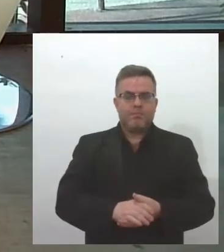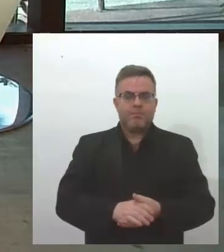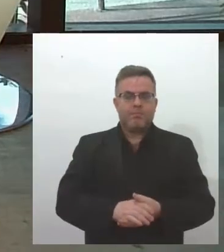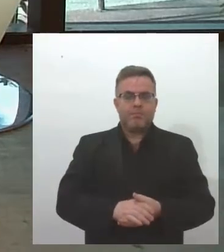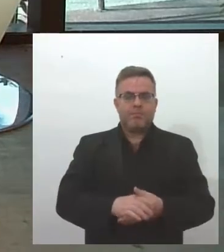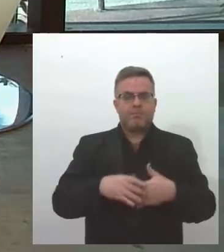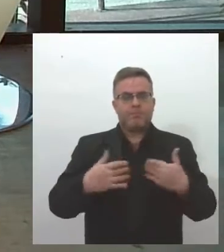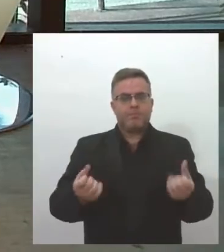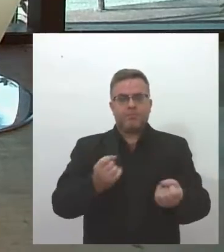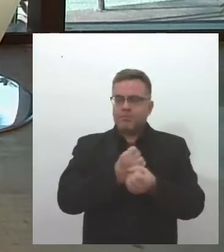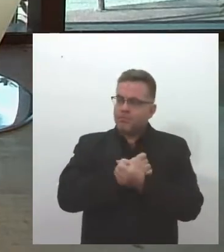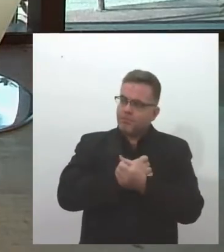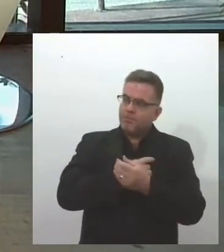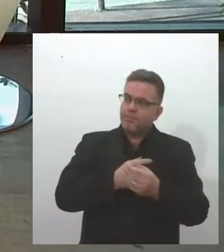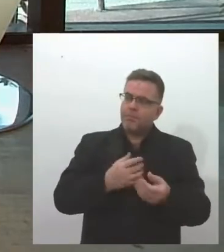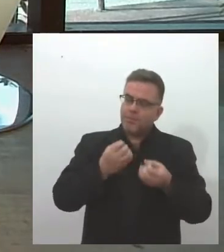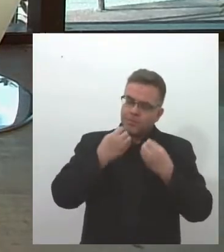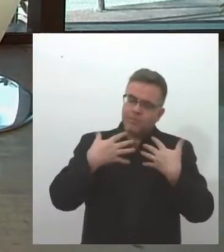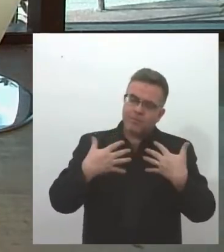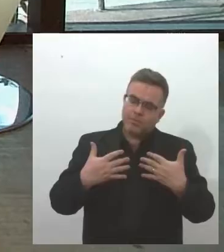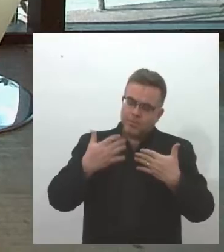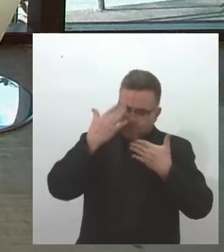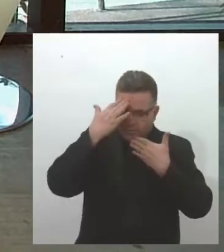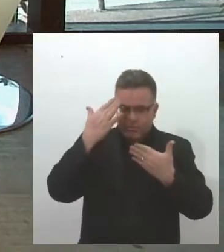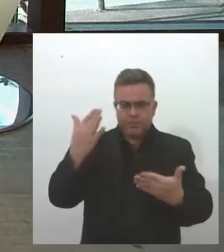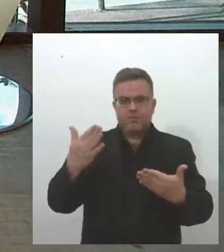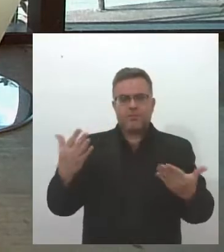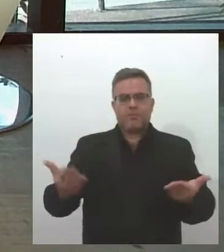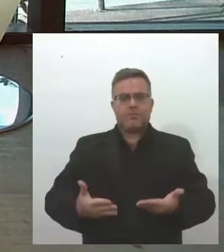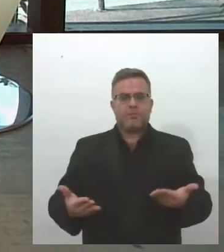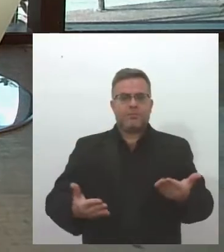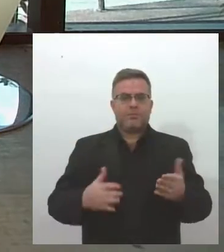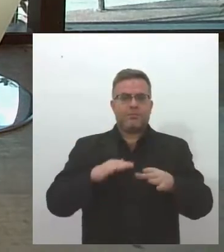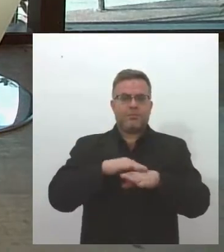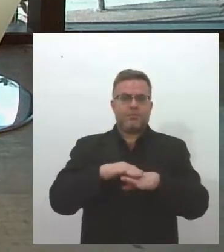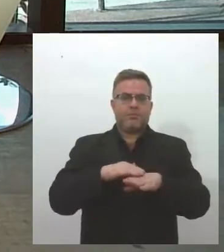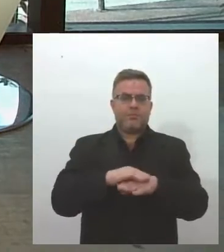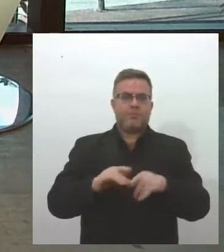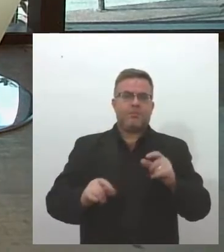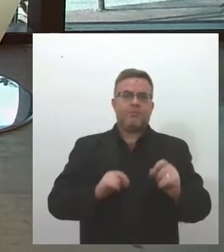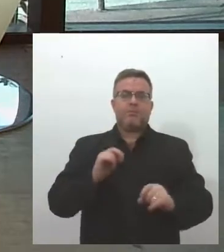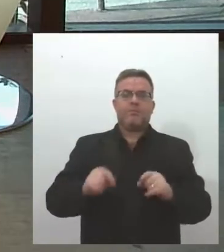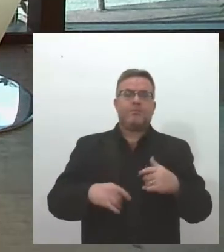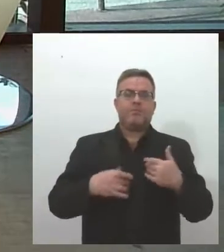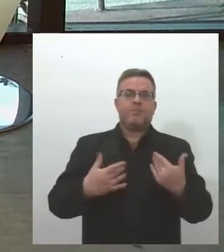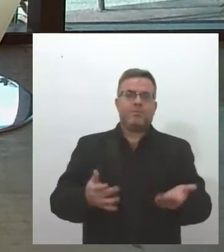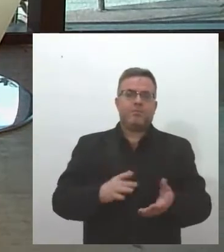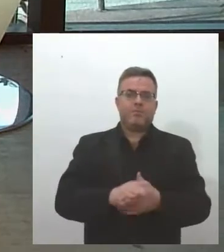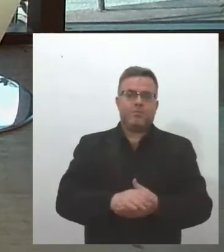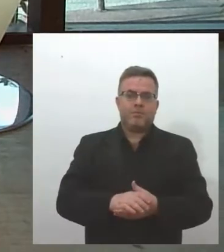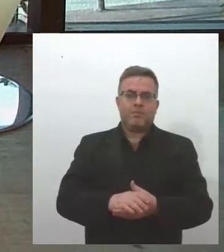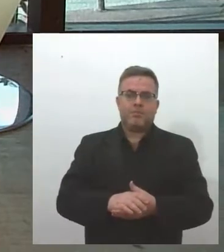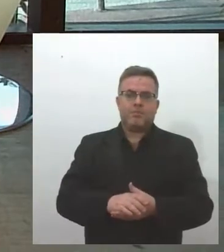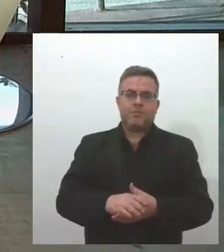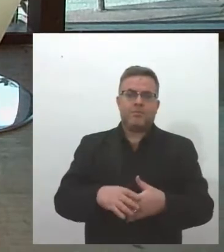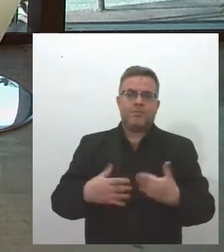Abraço, secretário. Muito bom, né, Salles? Muito bom. Conversa muito proveitosa. Até uma próxima oportunidade, Salles. E é isso. Você